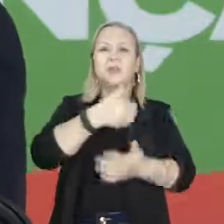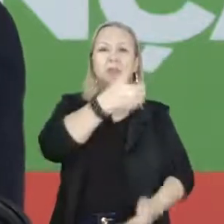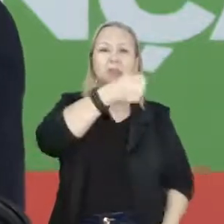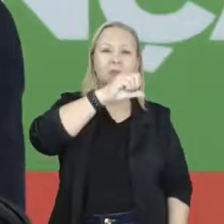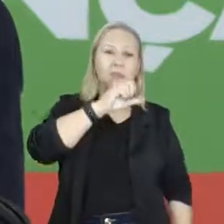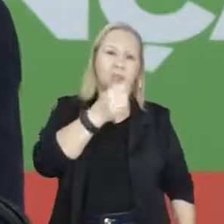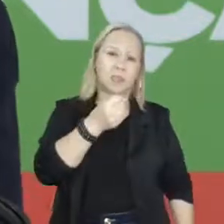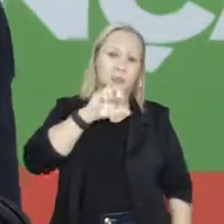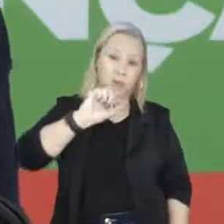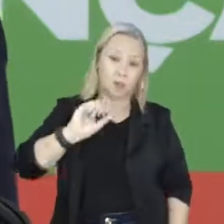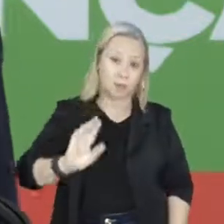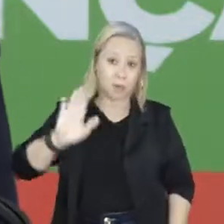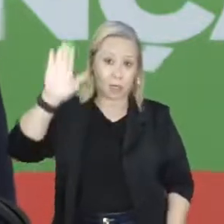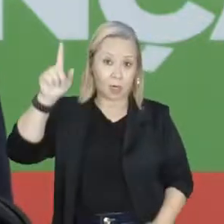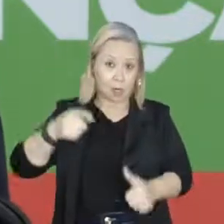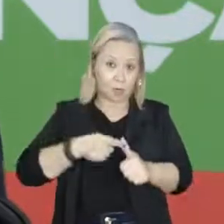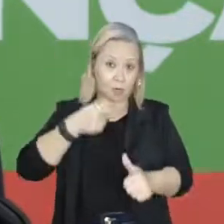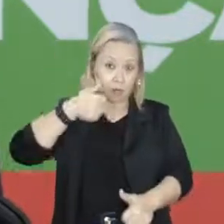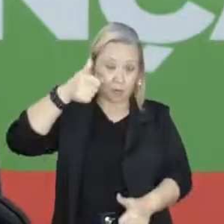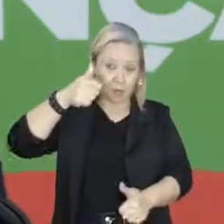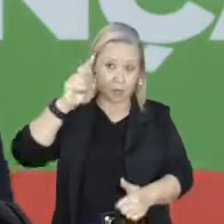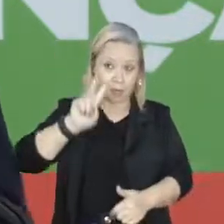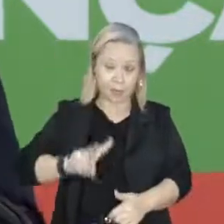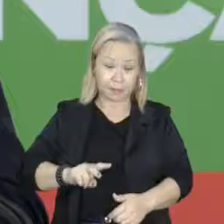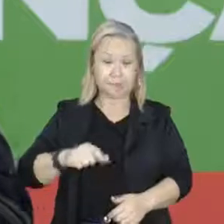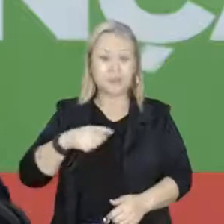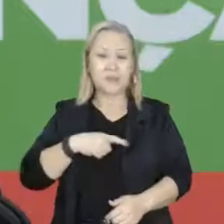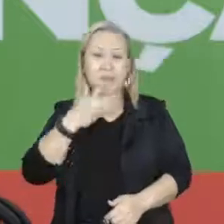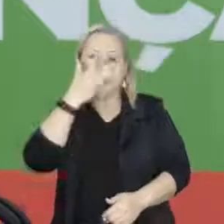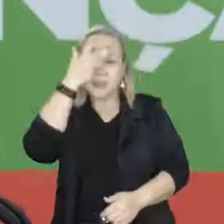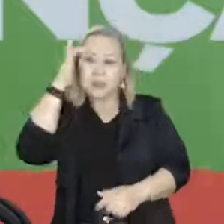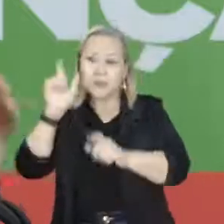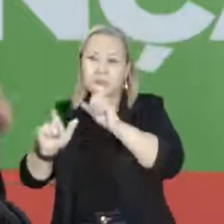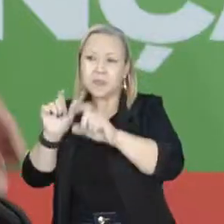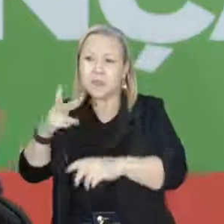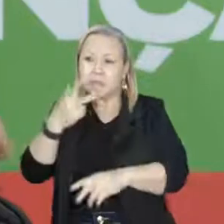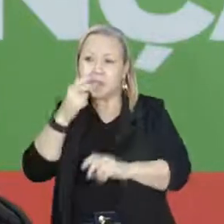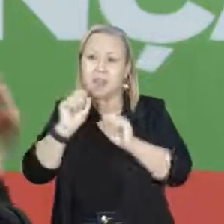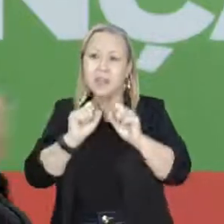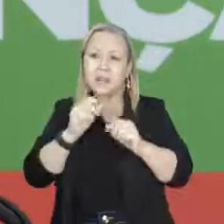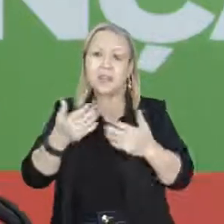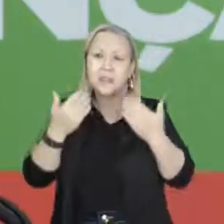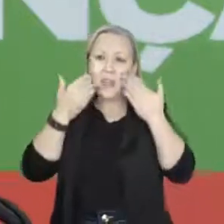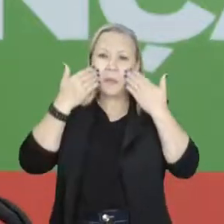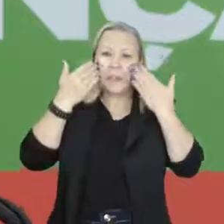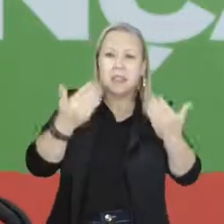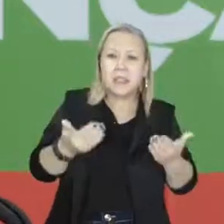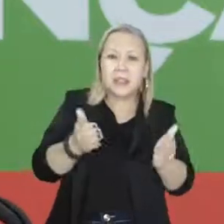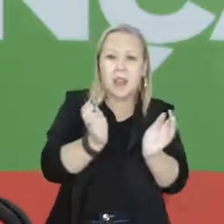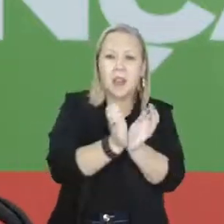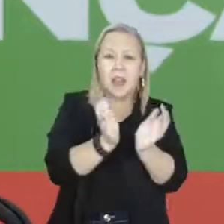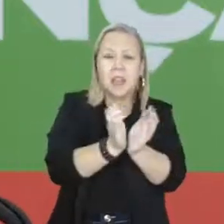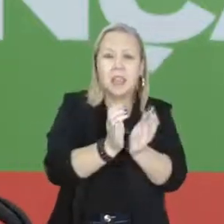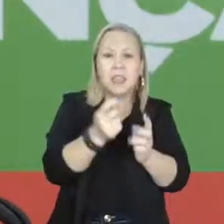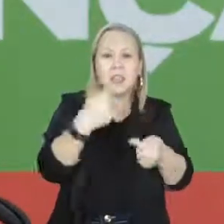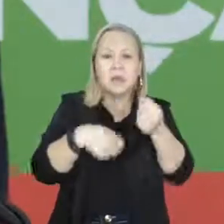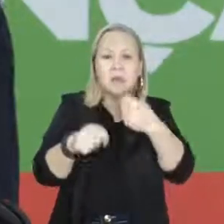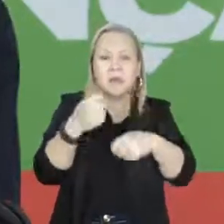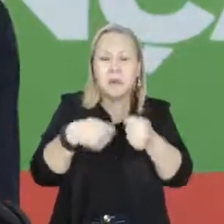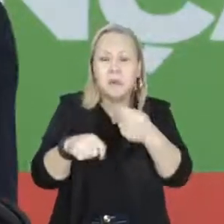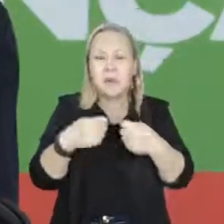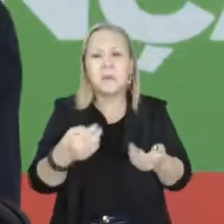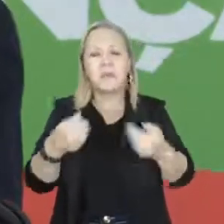vez, tinha algumas pessoas que achavam, não, Lula, você tem que apresentar a tua equipe econômica, você tem que apresentar. Eu